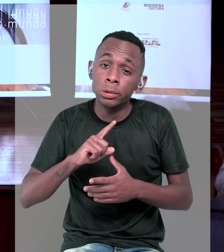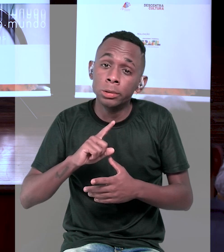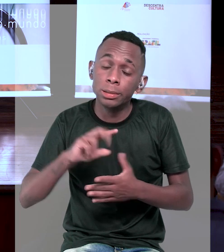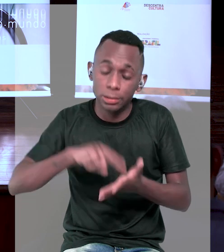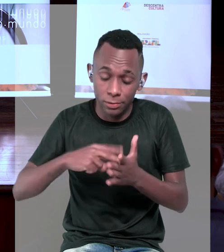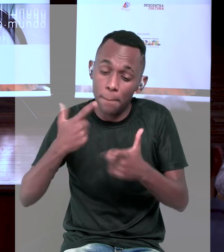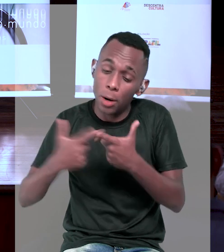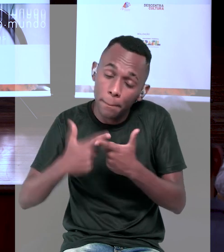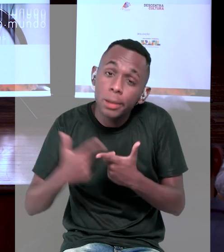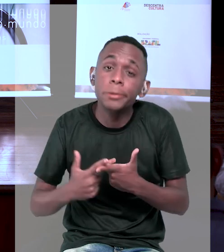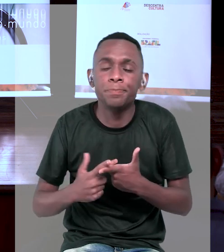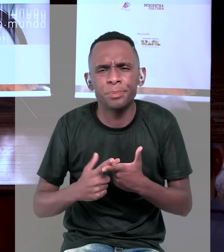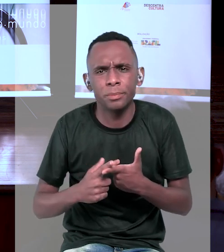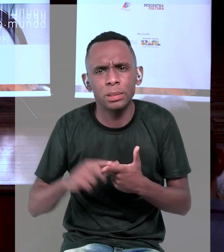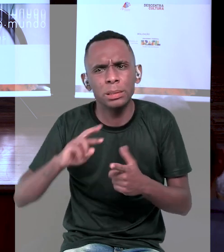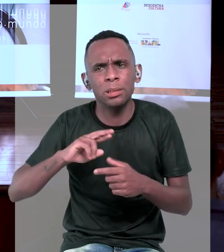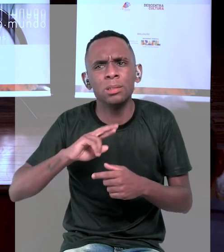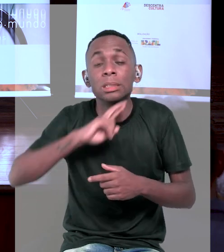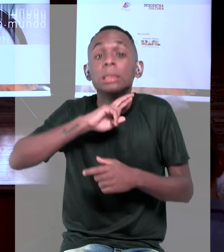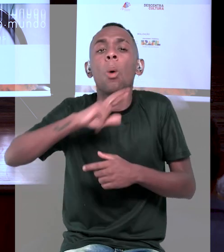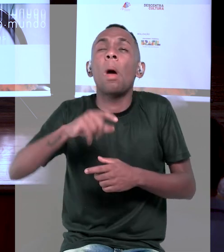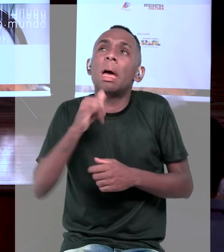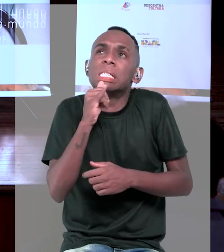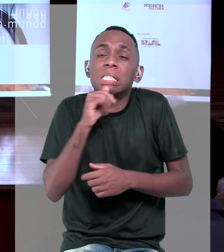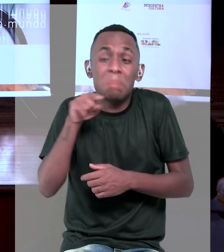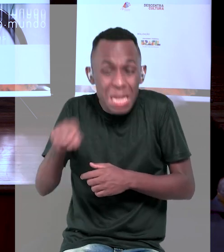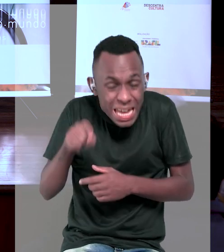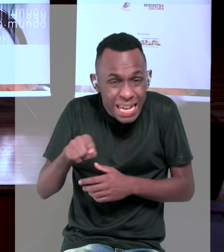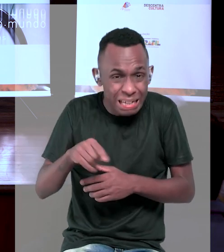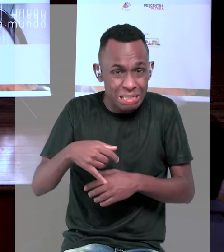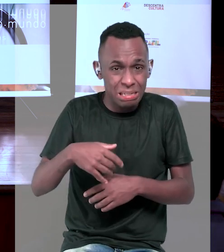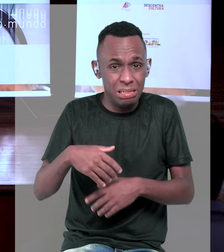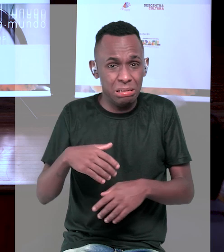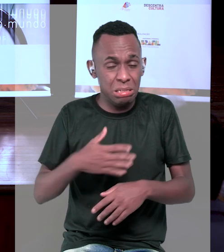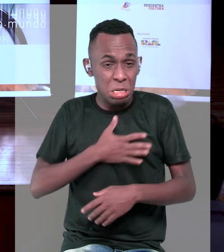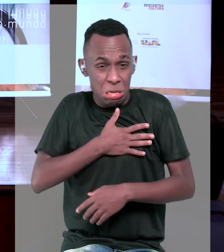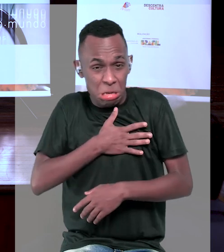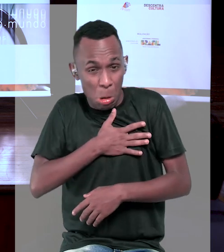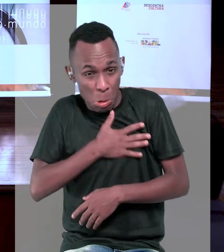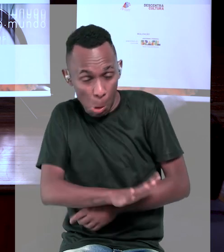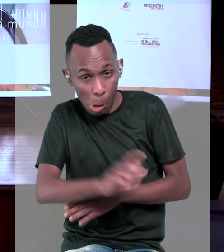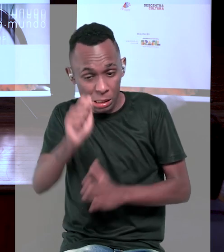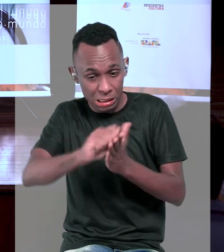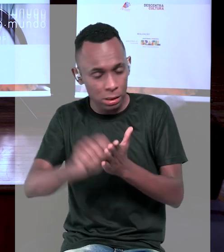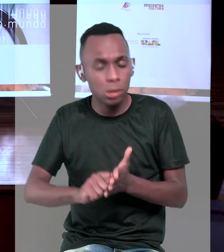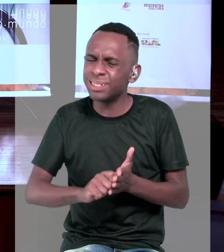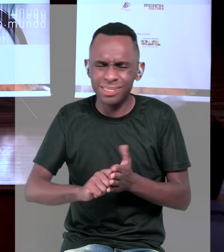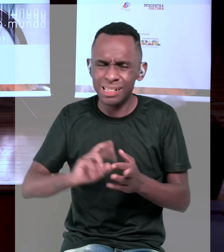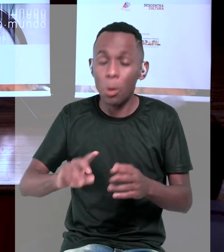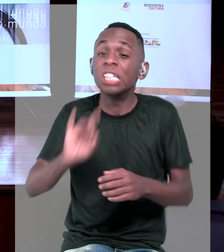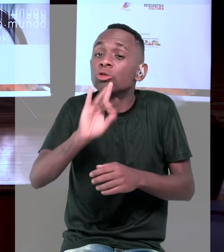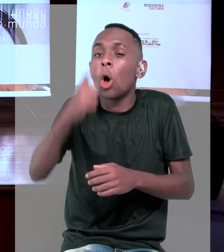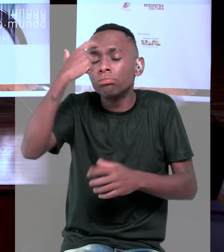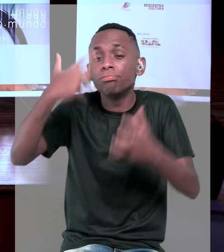Sócrates rejeitasse a escrita. Ele não rejeita a escrita, mas ele levanta um senão. Na minha interpretação,